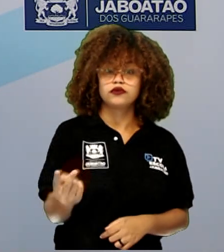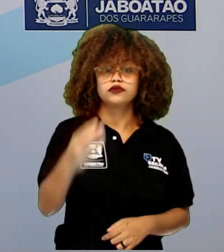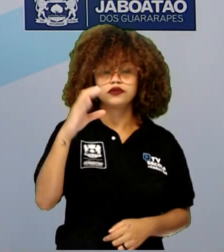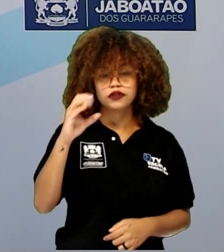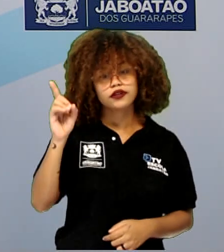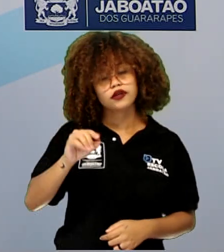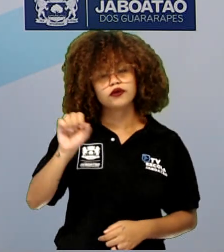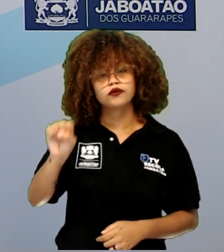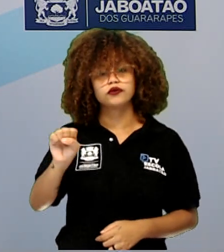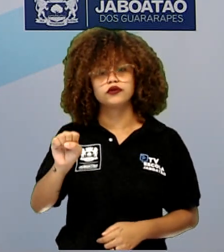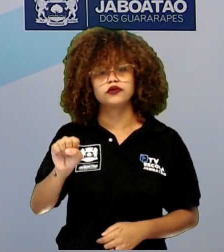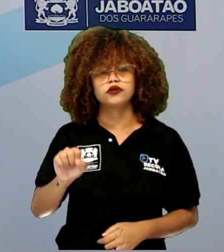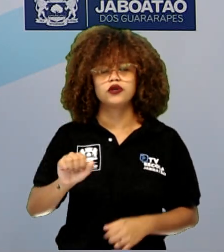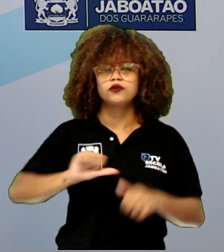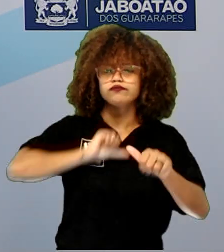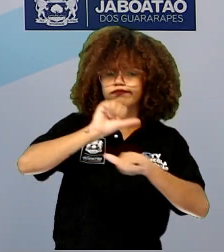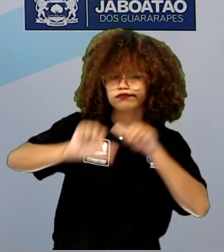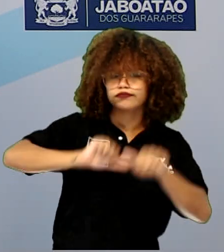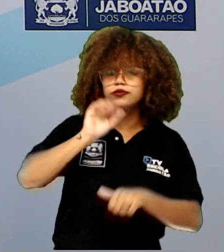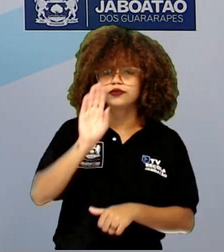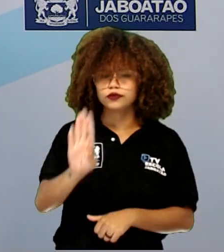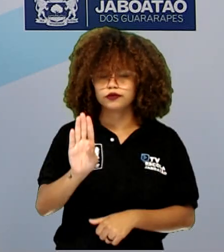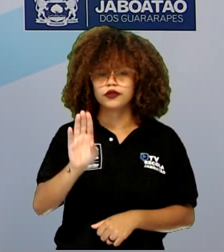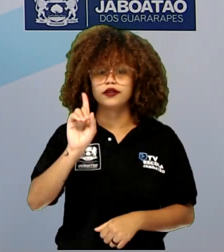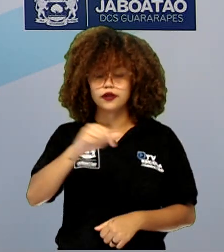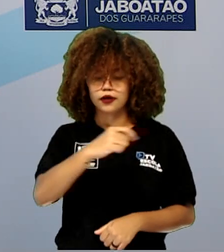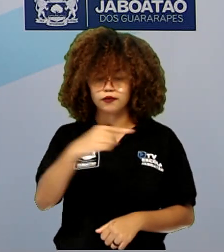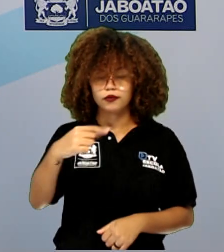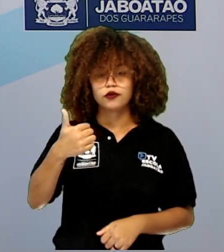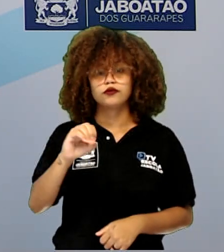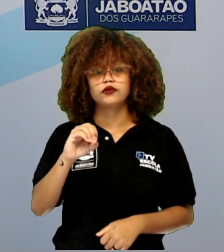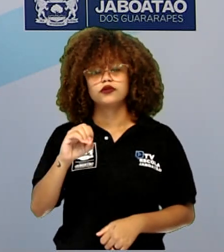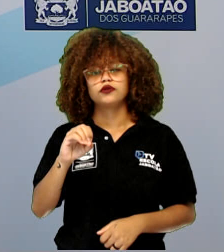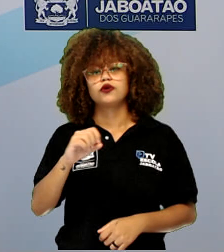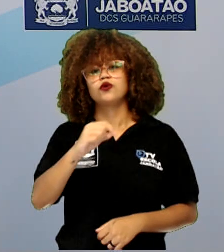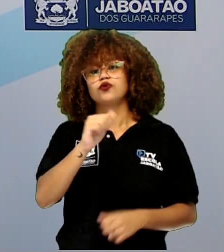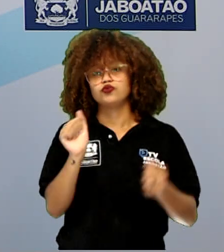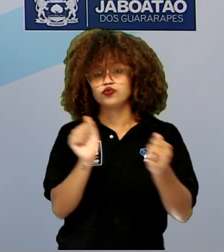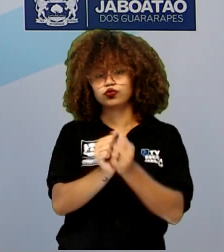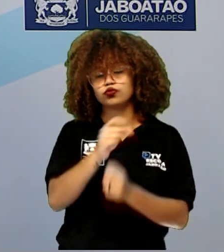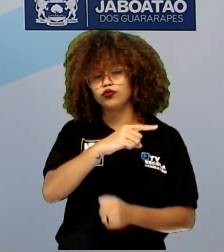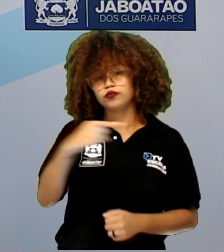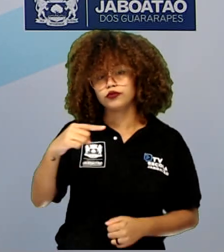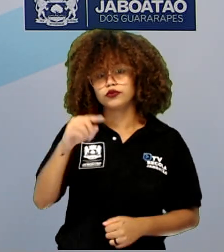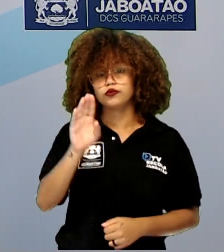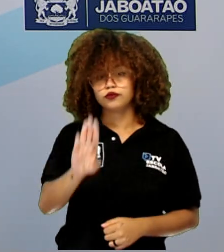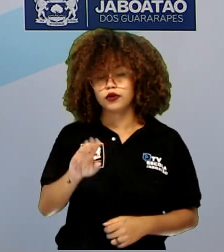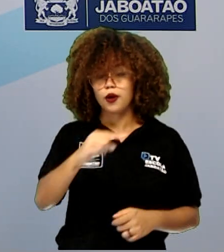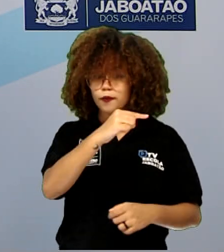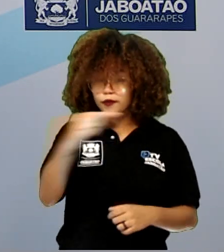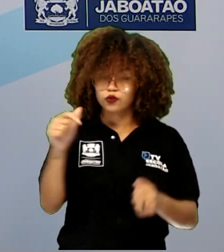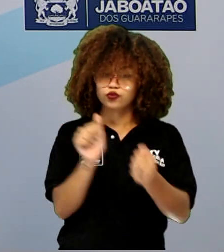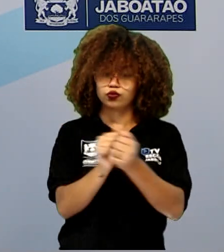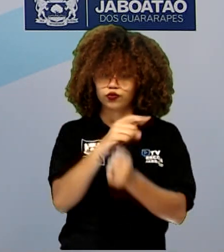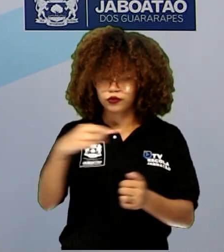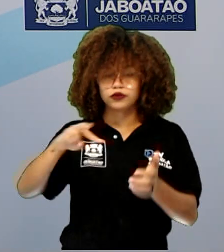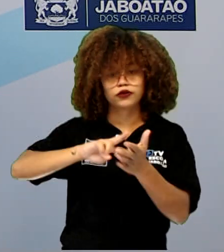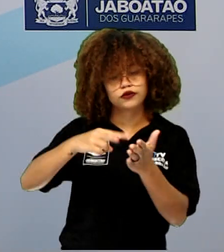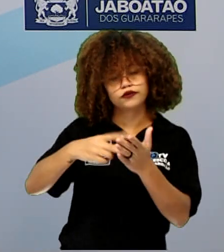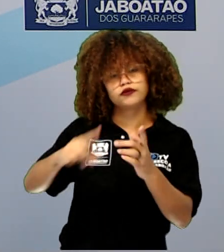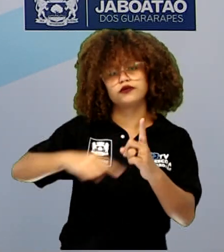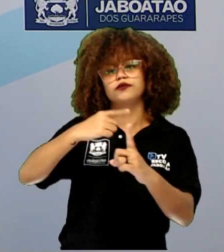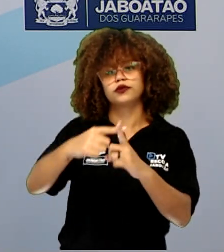e vou substituir o valor de B que é menos 10 com menos que tá na frente do bebê menos com menos vai dar mais